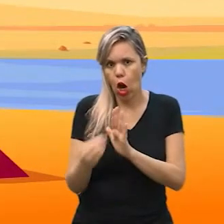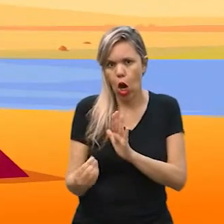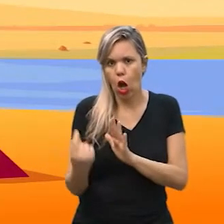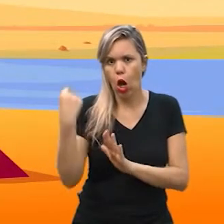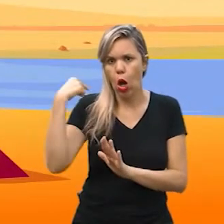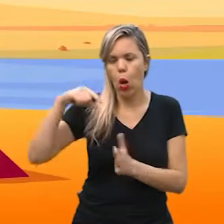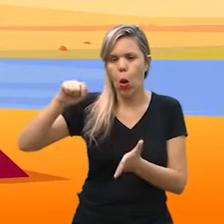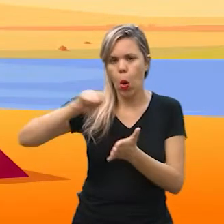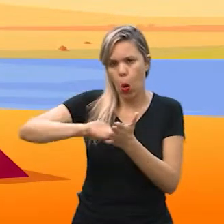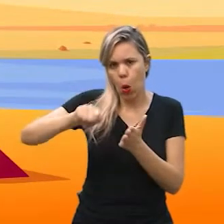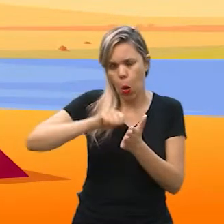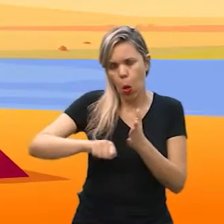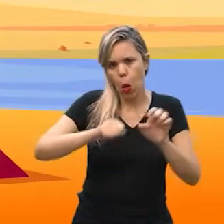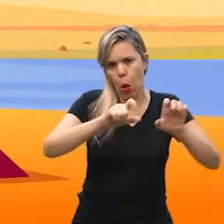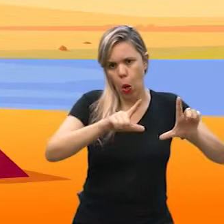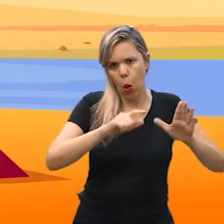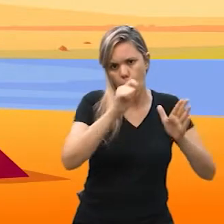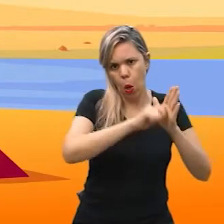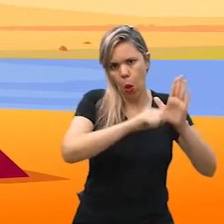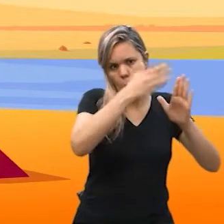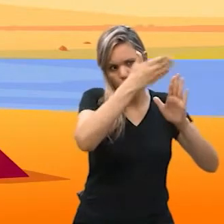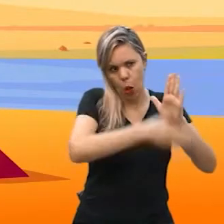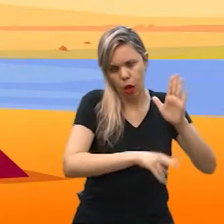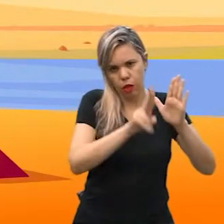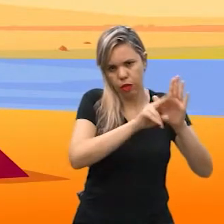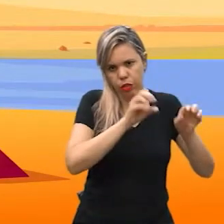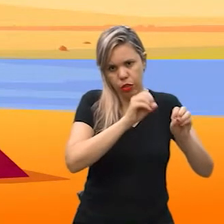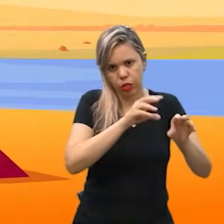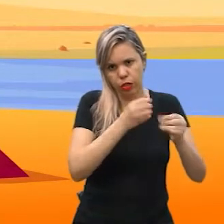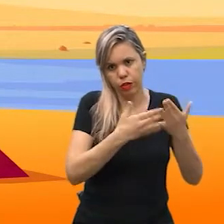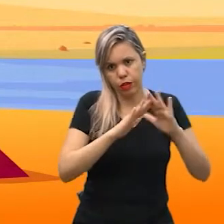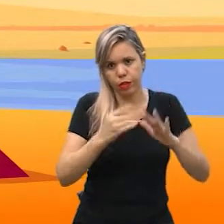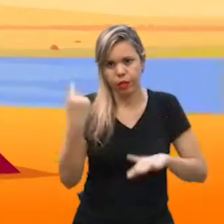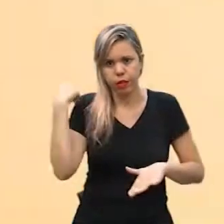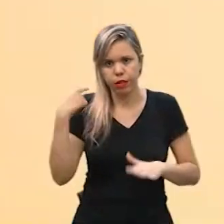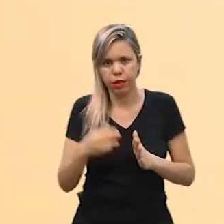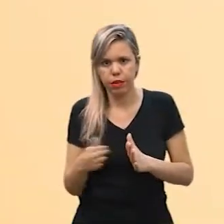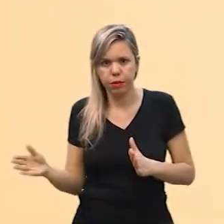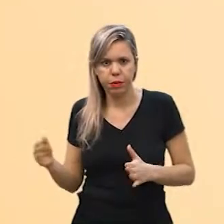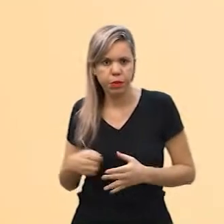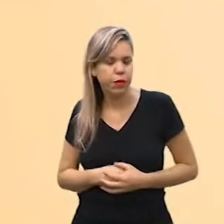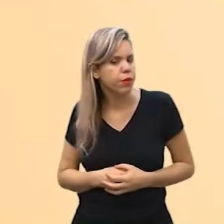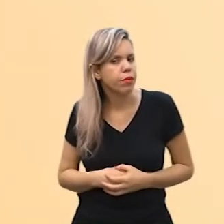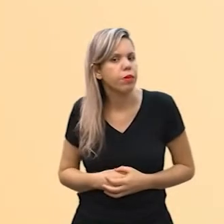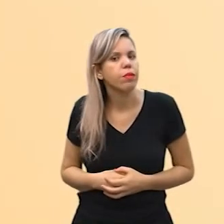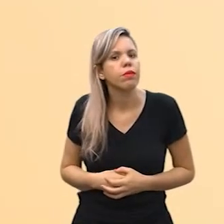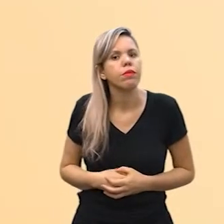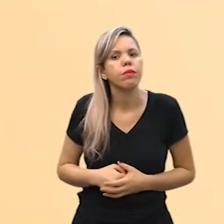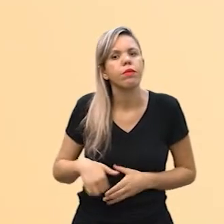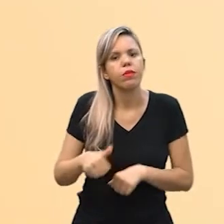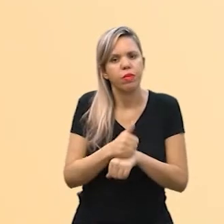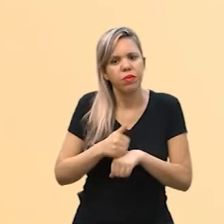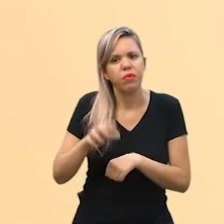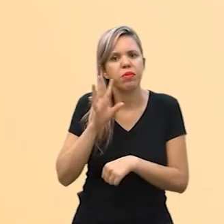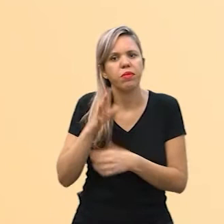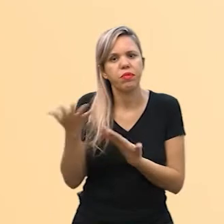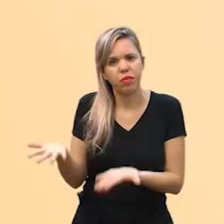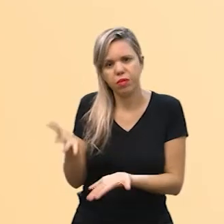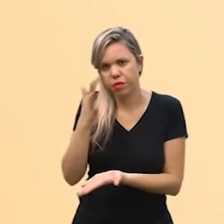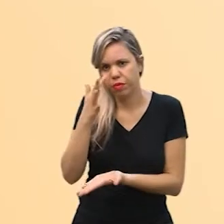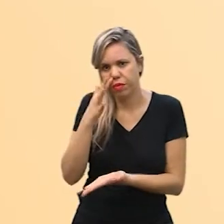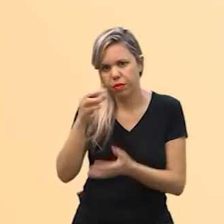antigas inscrições reproduzidas para uso educativo nas escolas daquele tempo. Uma área bem bacana.